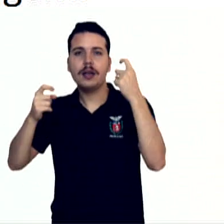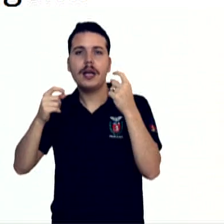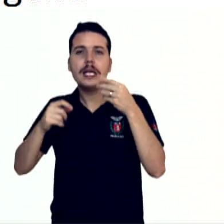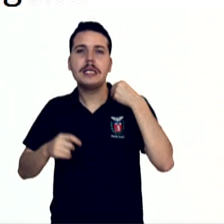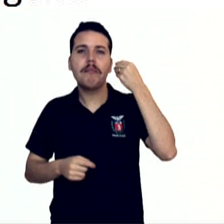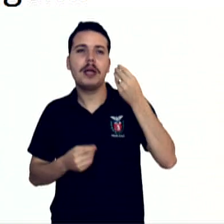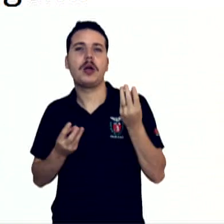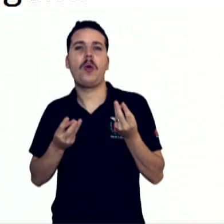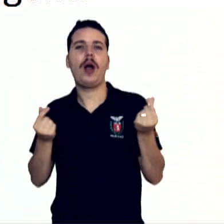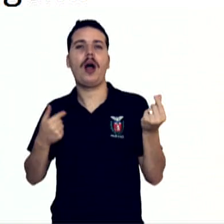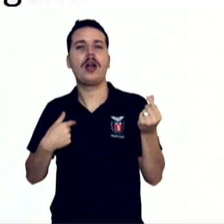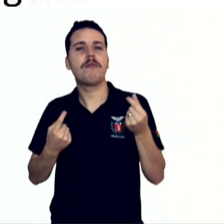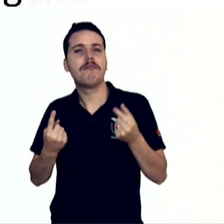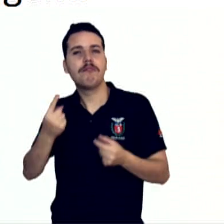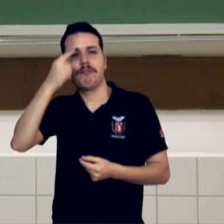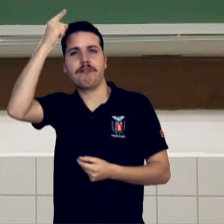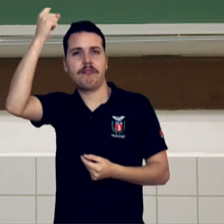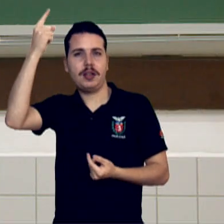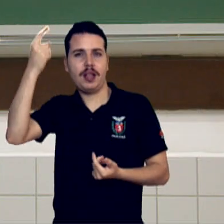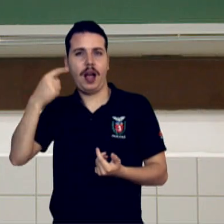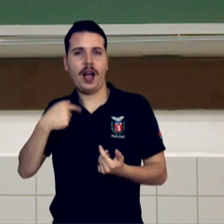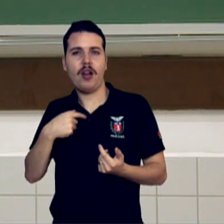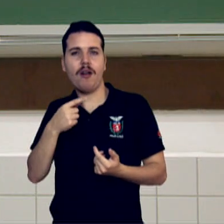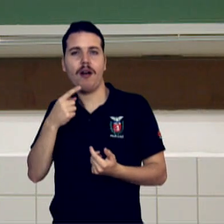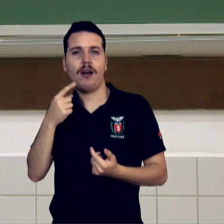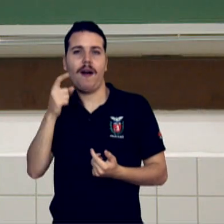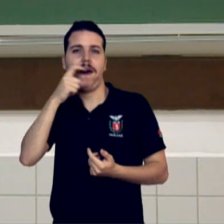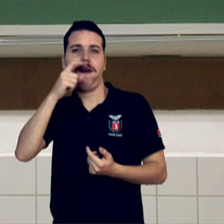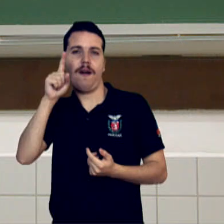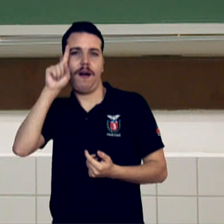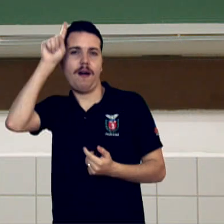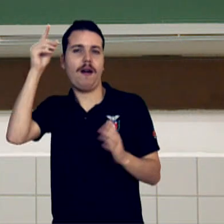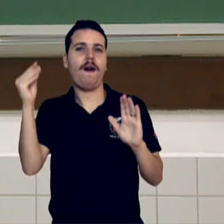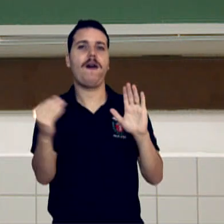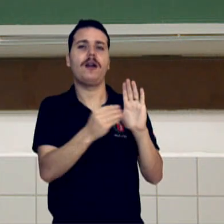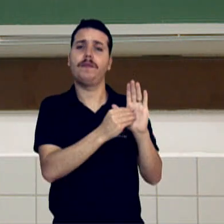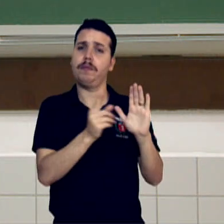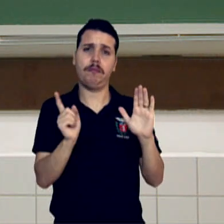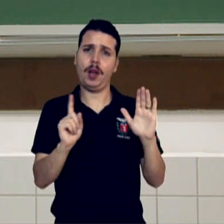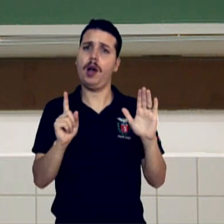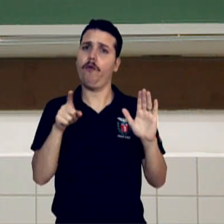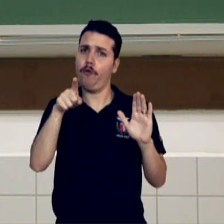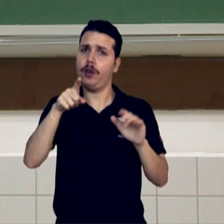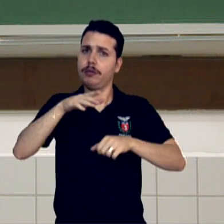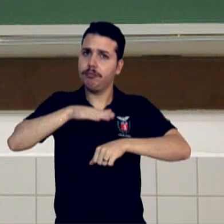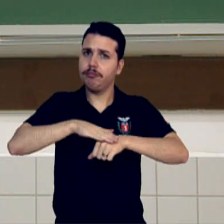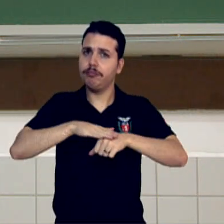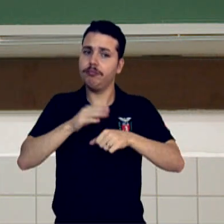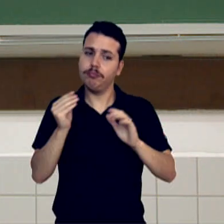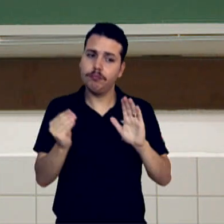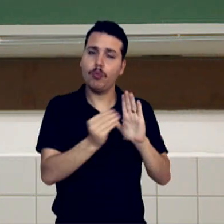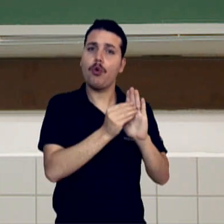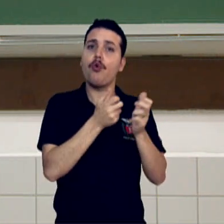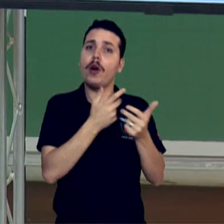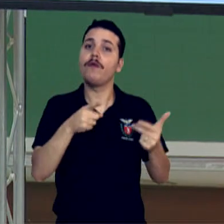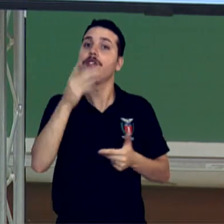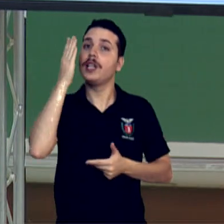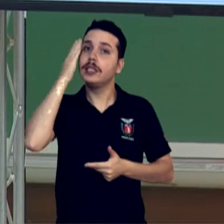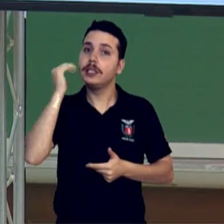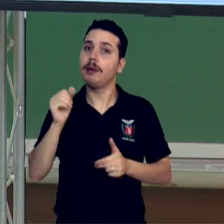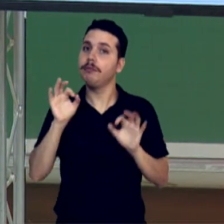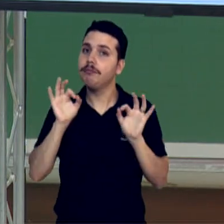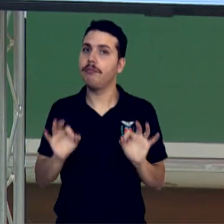e qualidades. Você não vai inventar nada, você vai dizer aquilo que você realmente sabe, aquela experiência que